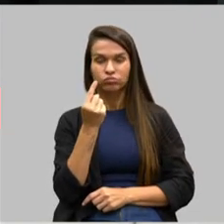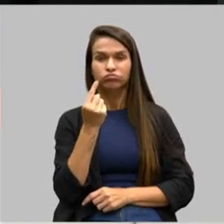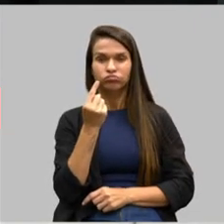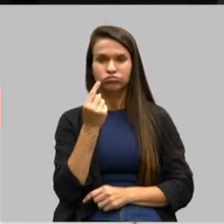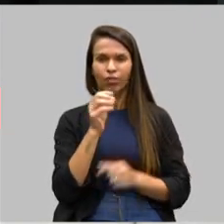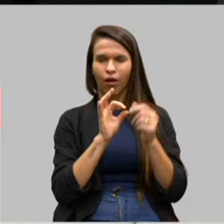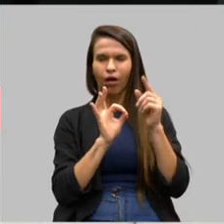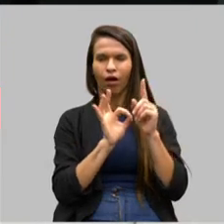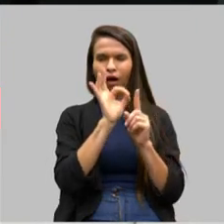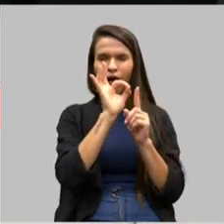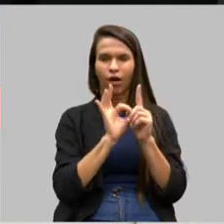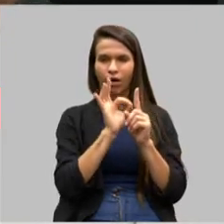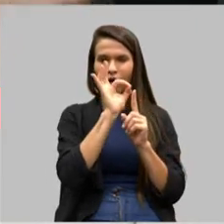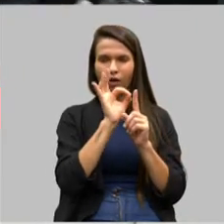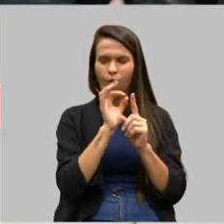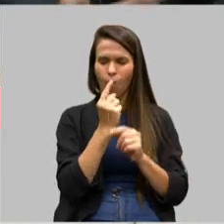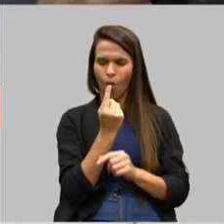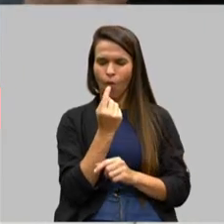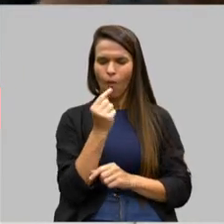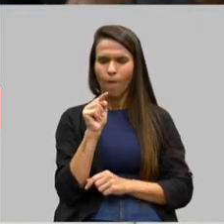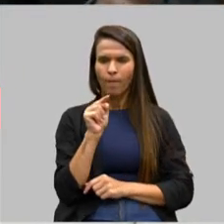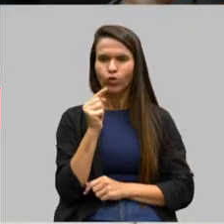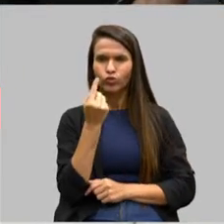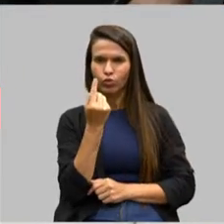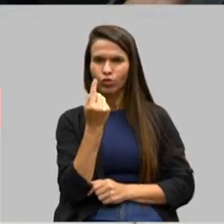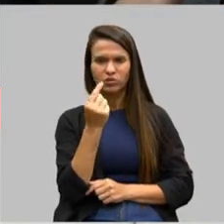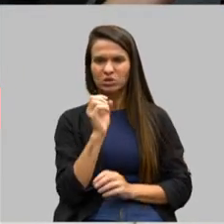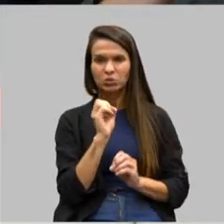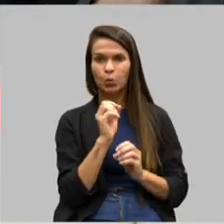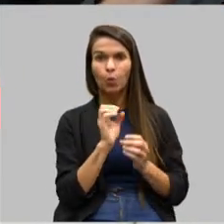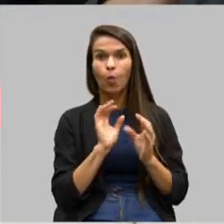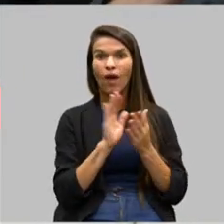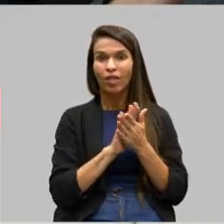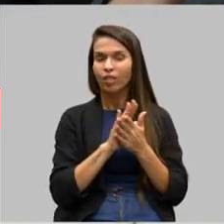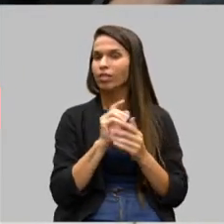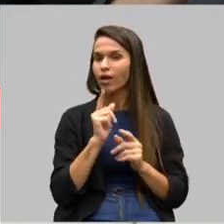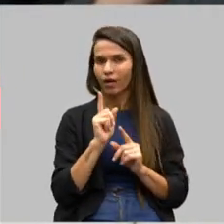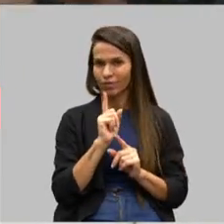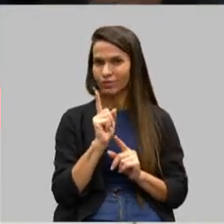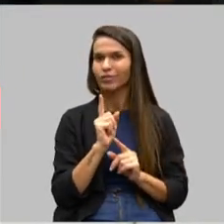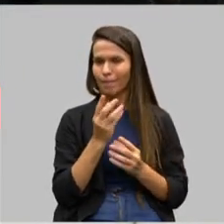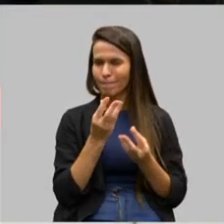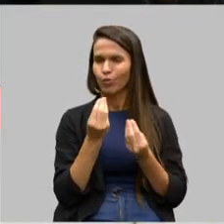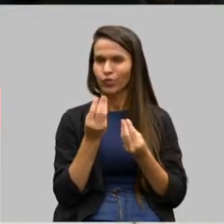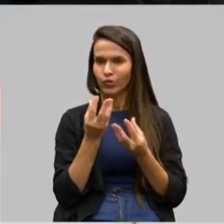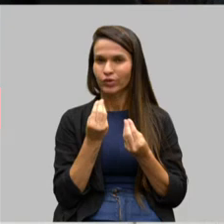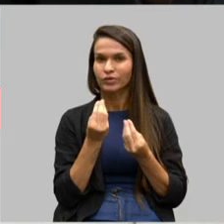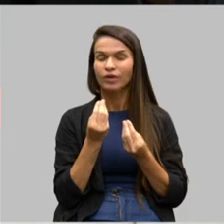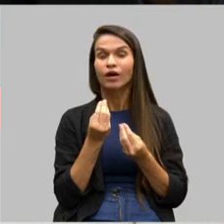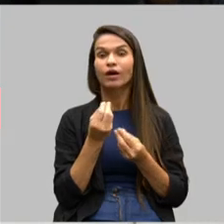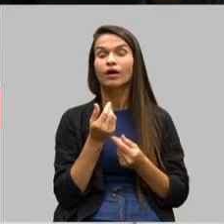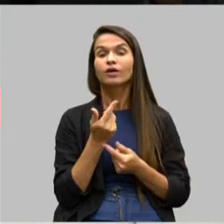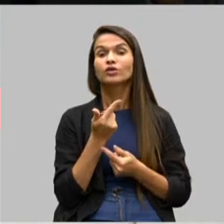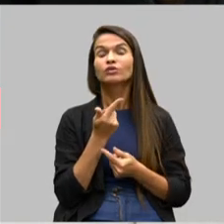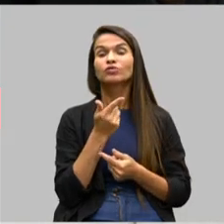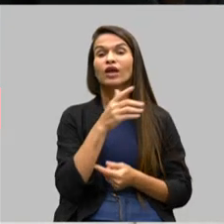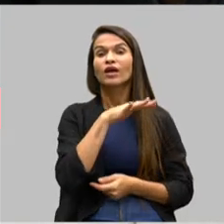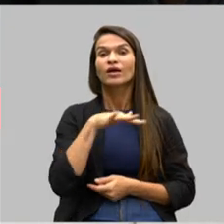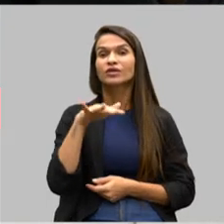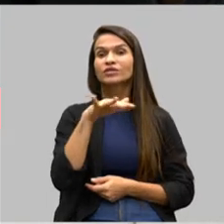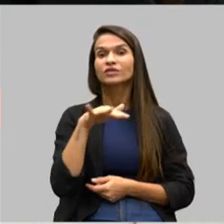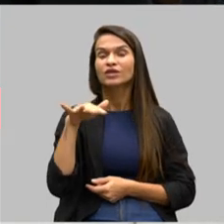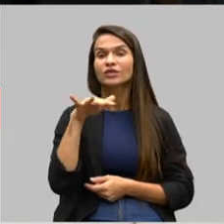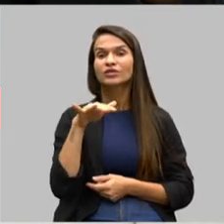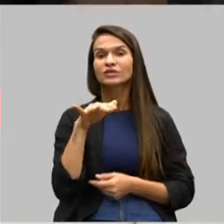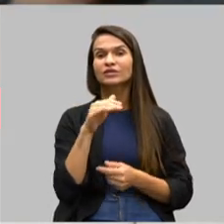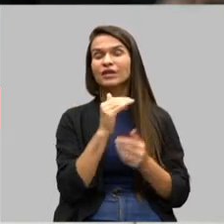puxa, 1,1? Isso não é nada. Não, isso é muita coisa. Porque não tem regiões, esse